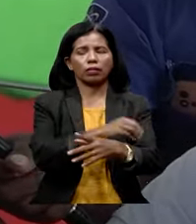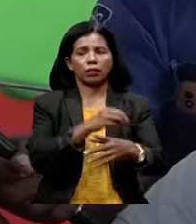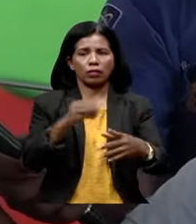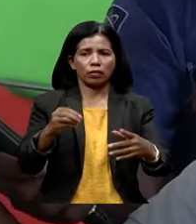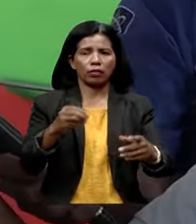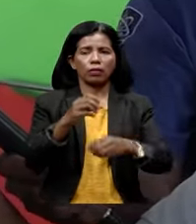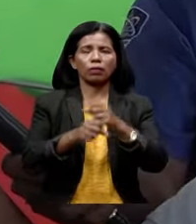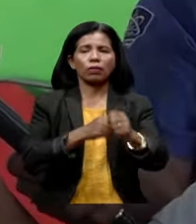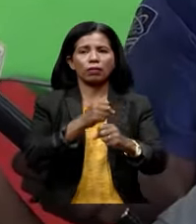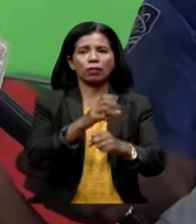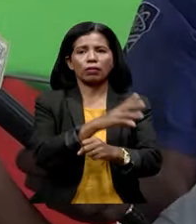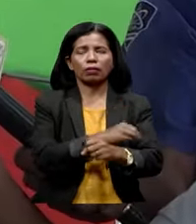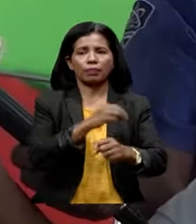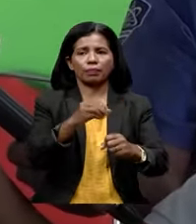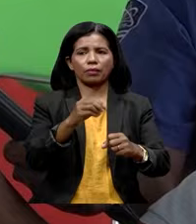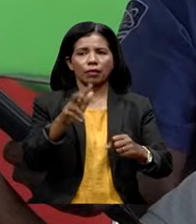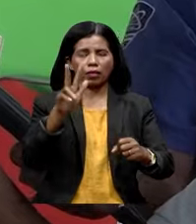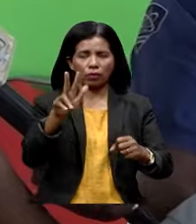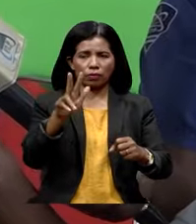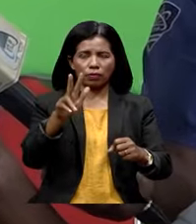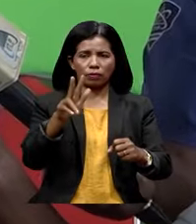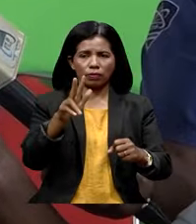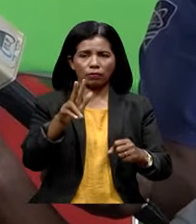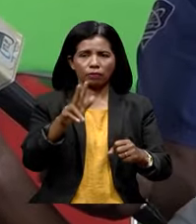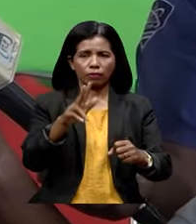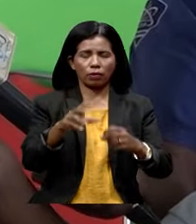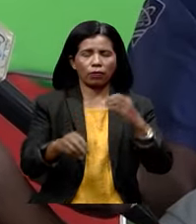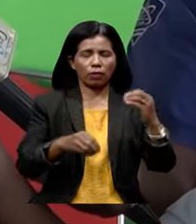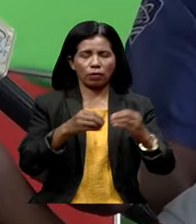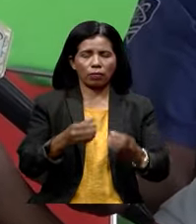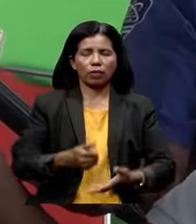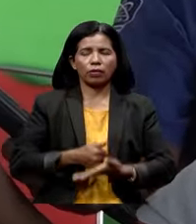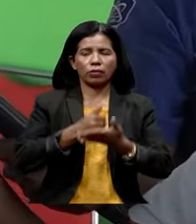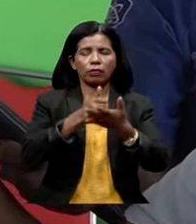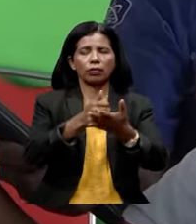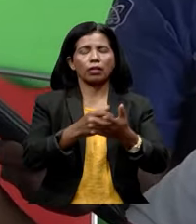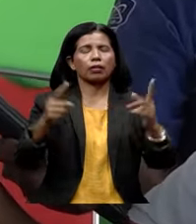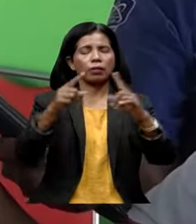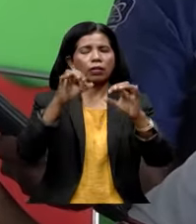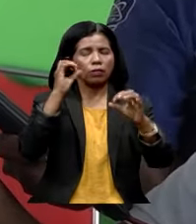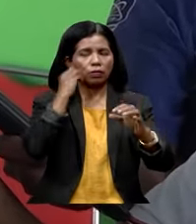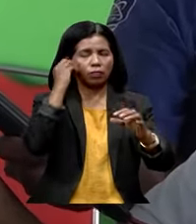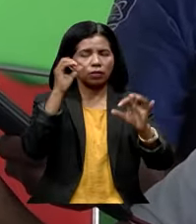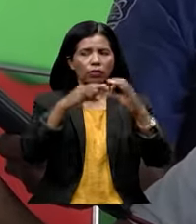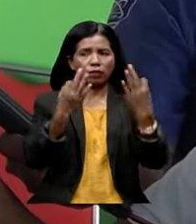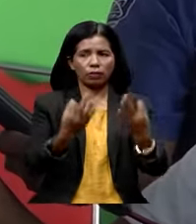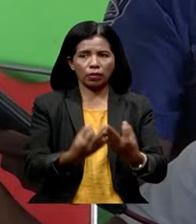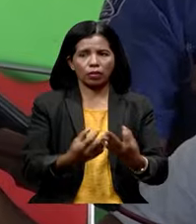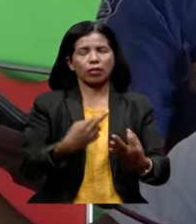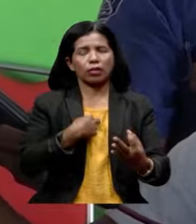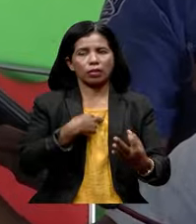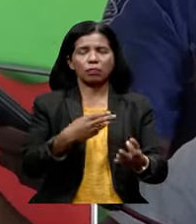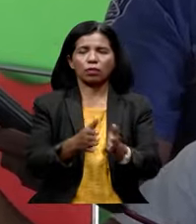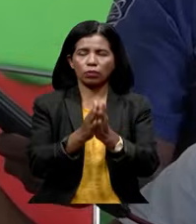né, segundo questão humanitária, da uma tamba família, família raça e macuso,